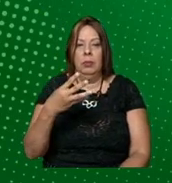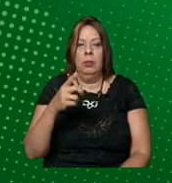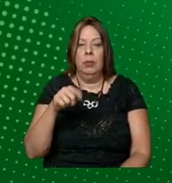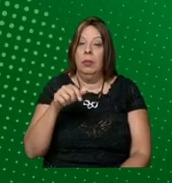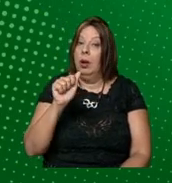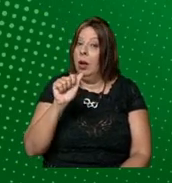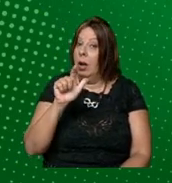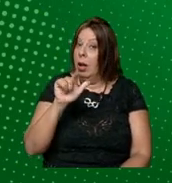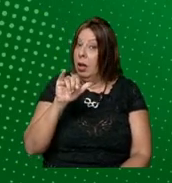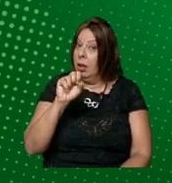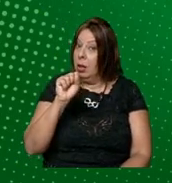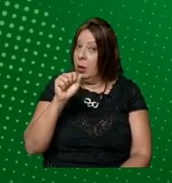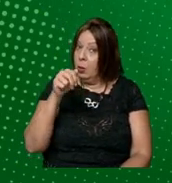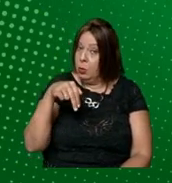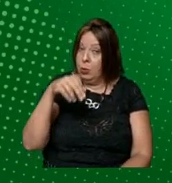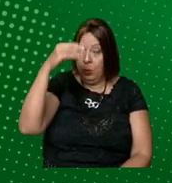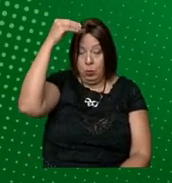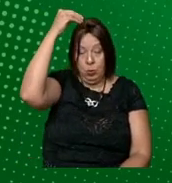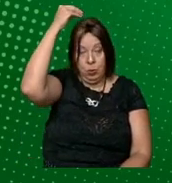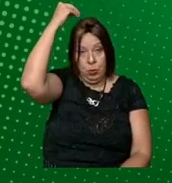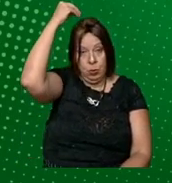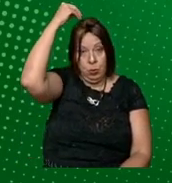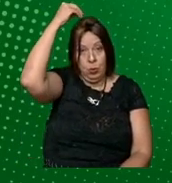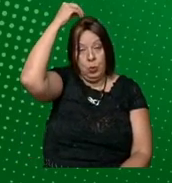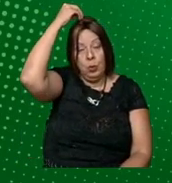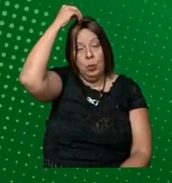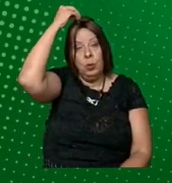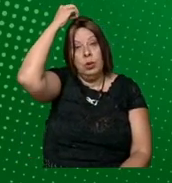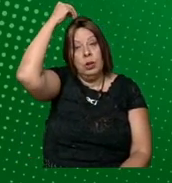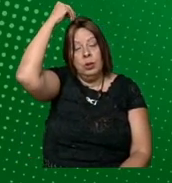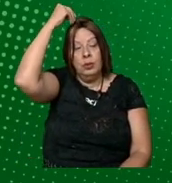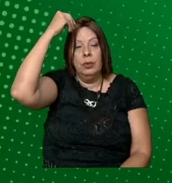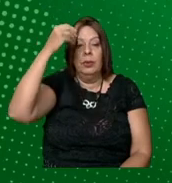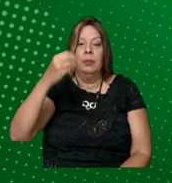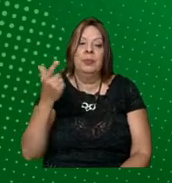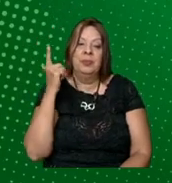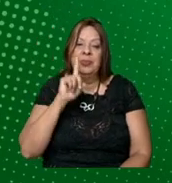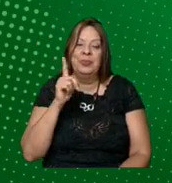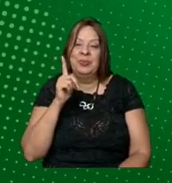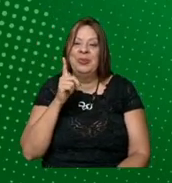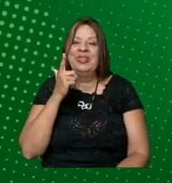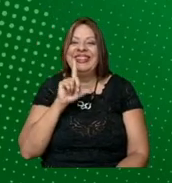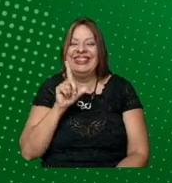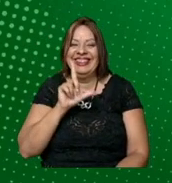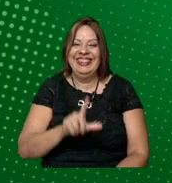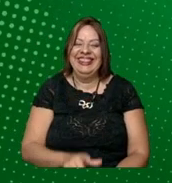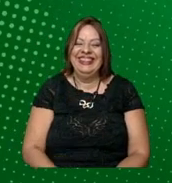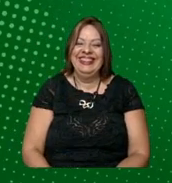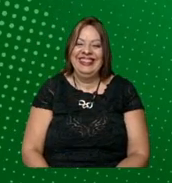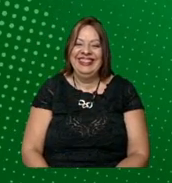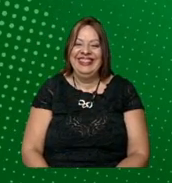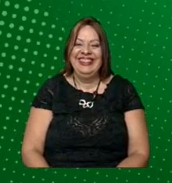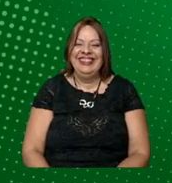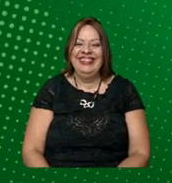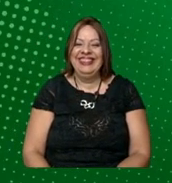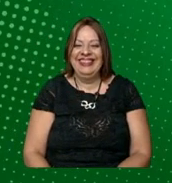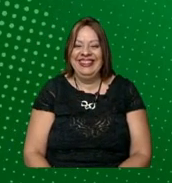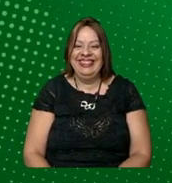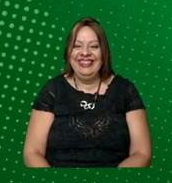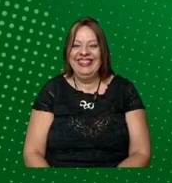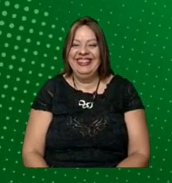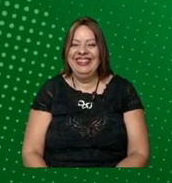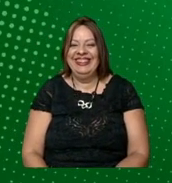474004, o Alisson de São Cristóvão foi lá no posto BR que ele adquiriu e foi contemplado com R$500, Rogério.